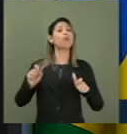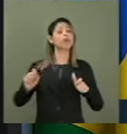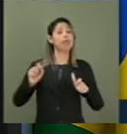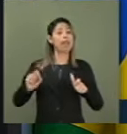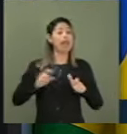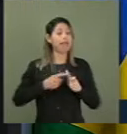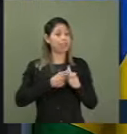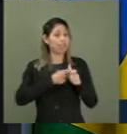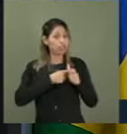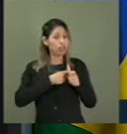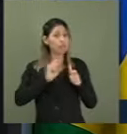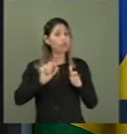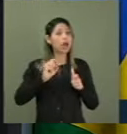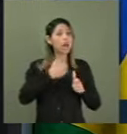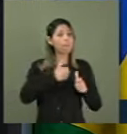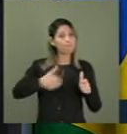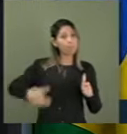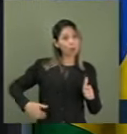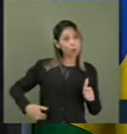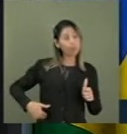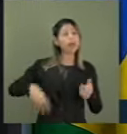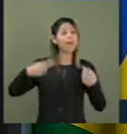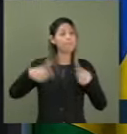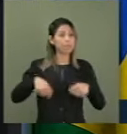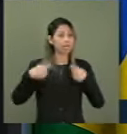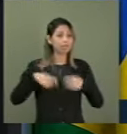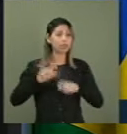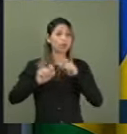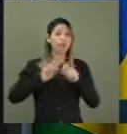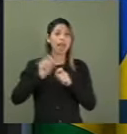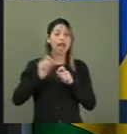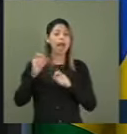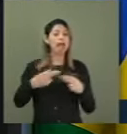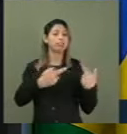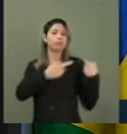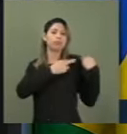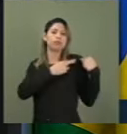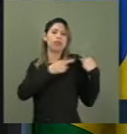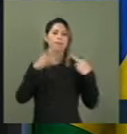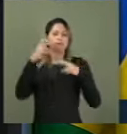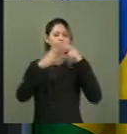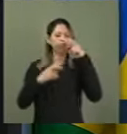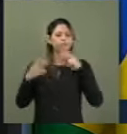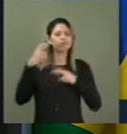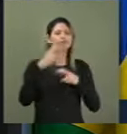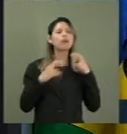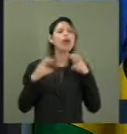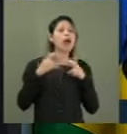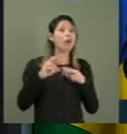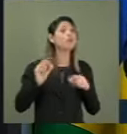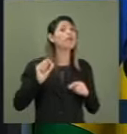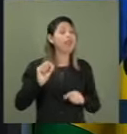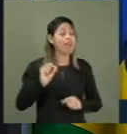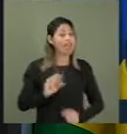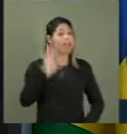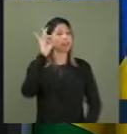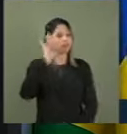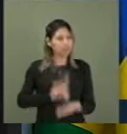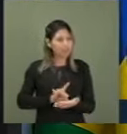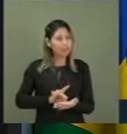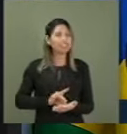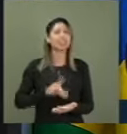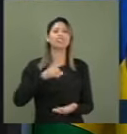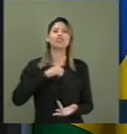em detrimento da necessária responsabilidade fiscal. Essa é uma questão crucial, pois